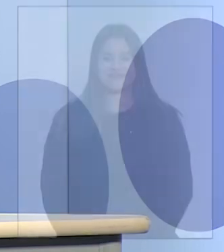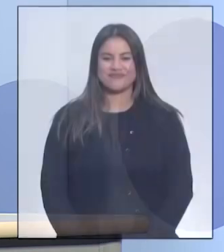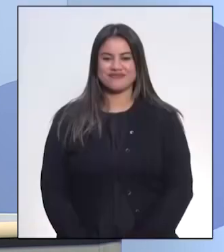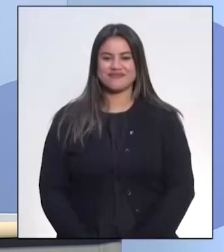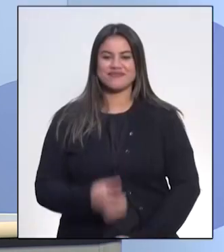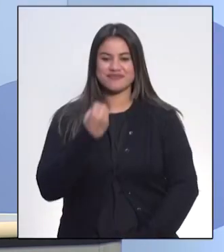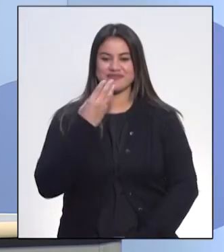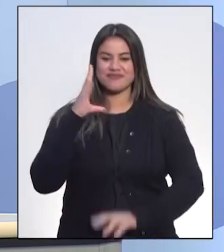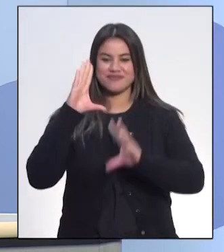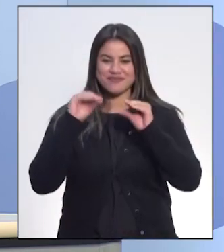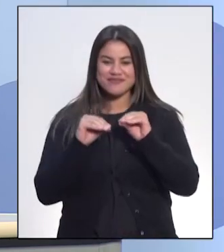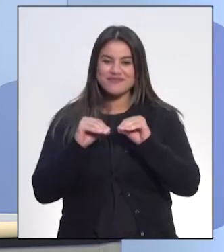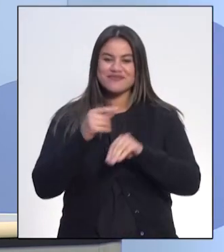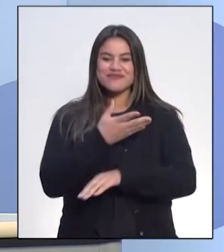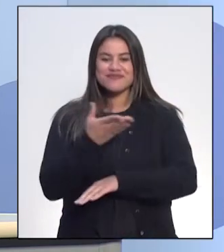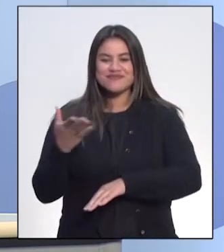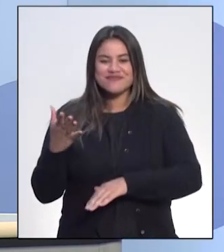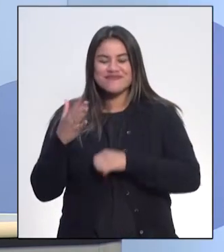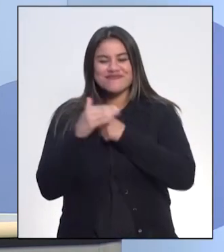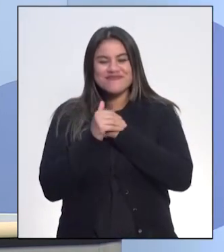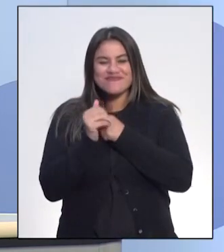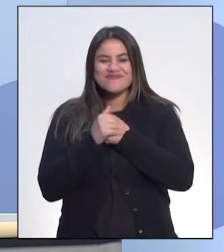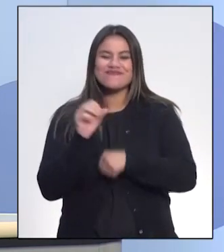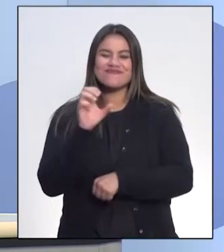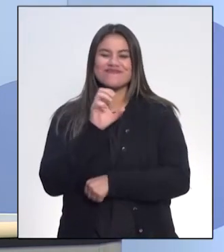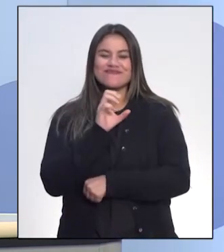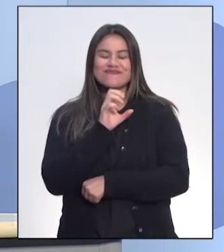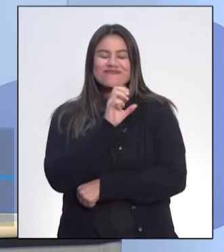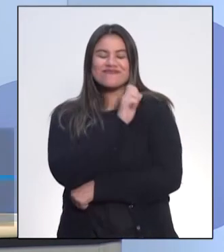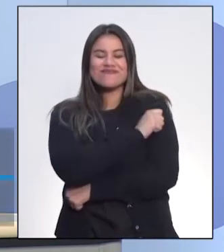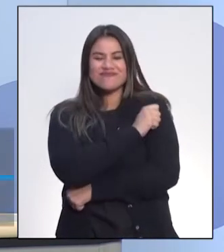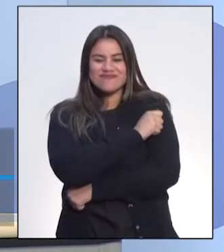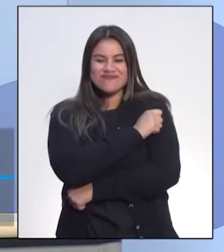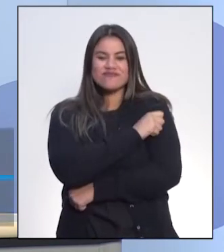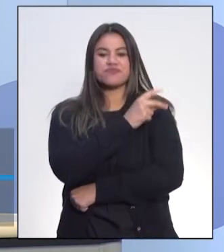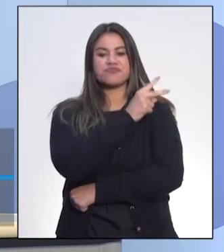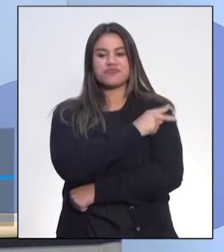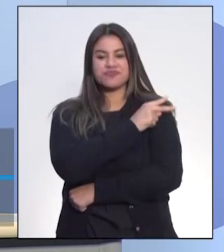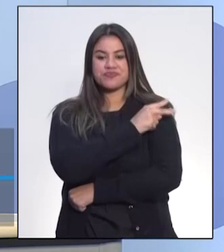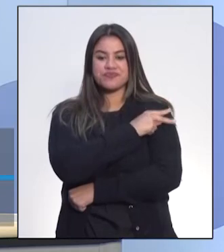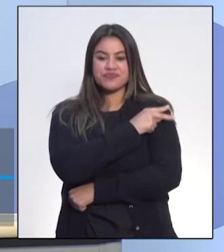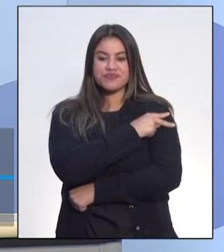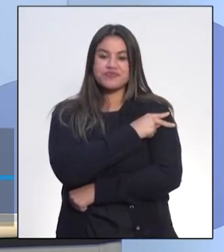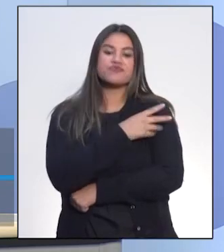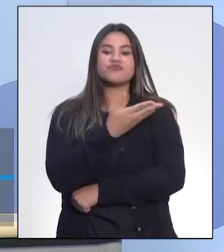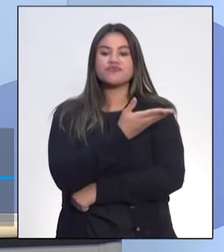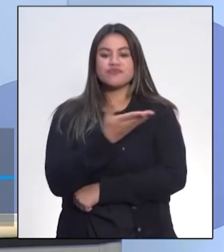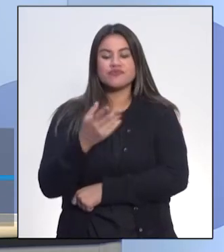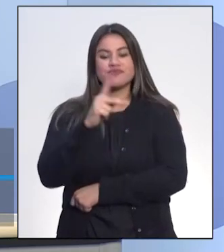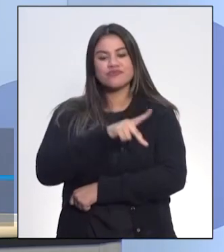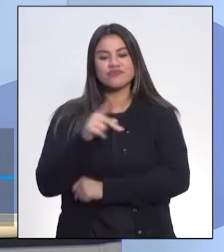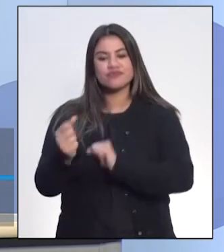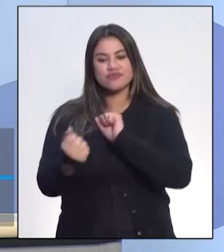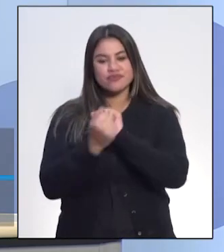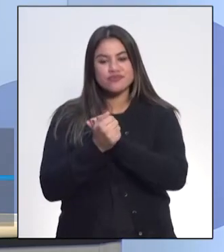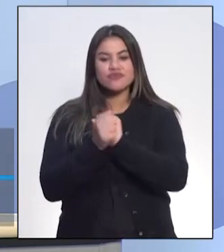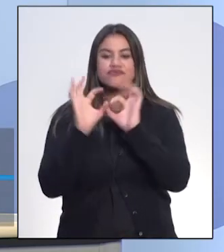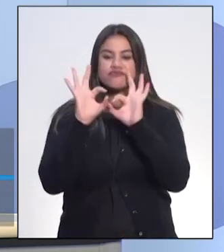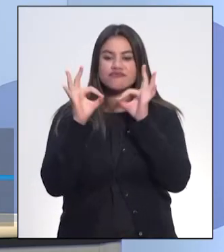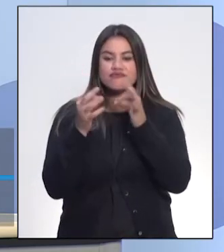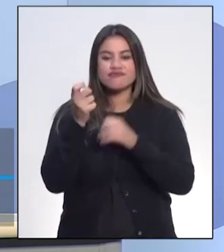Boa noite, queridos alunos da segunda série do ensino médio, os colegas professores, os familiares que